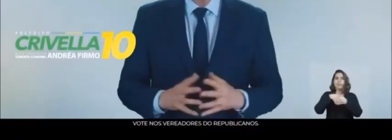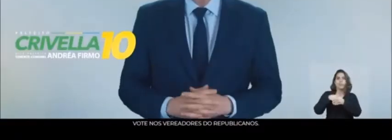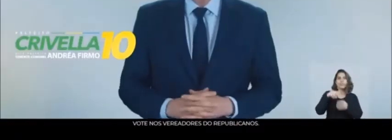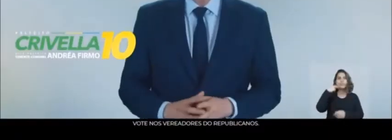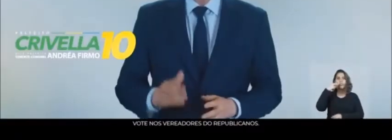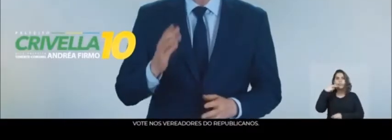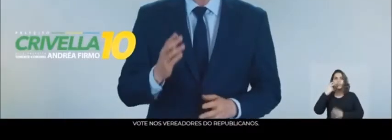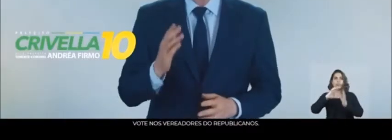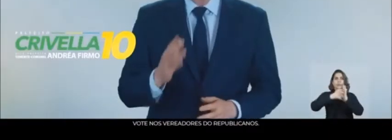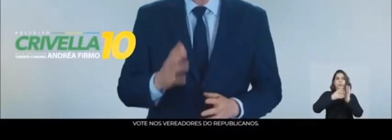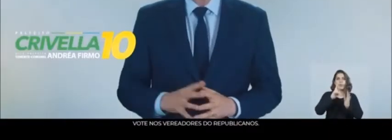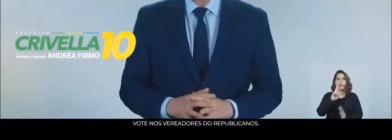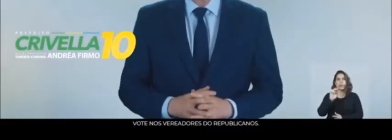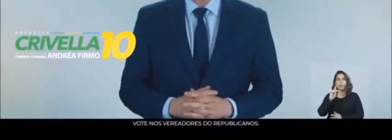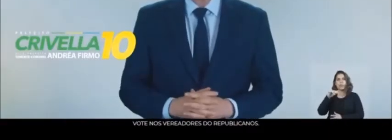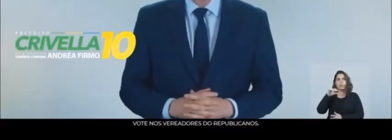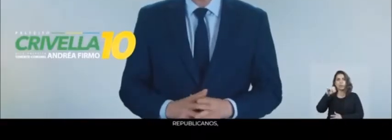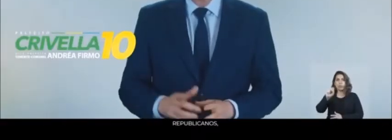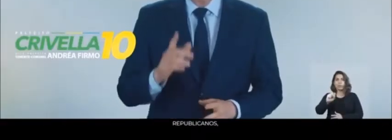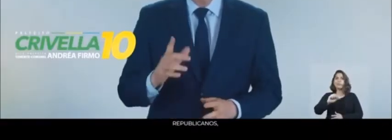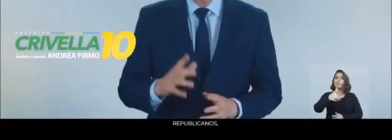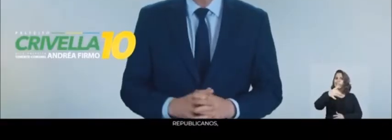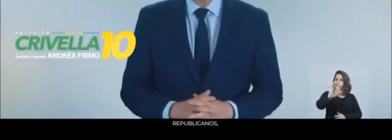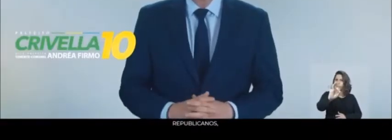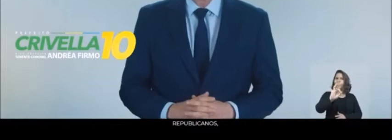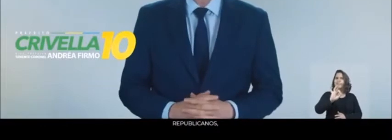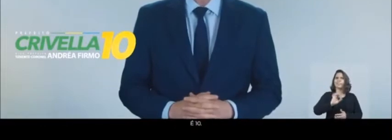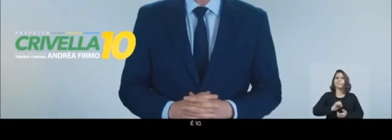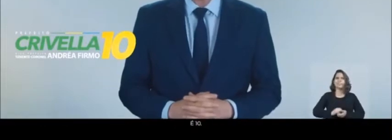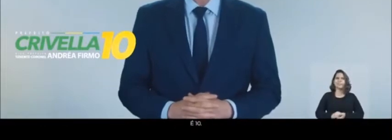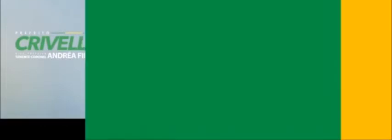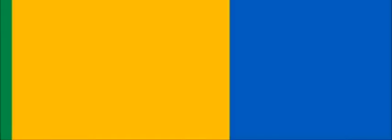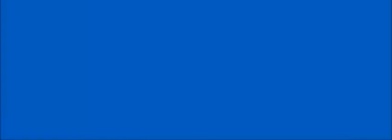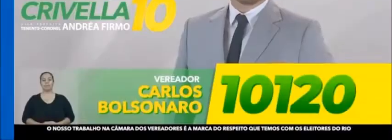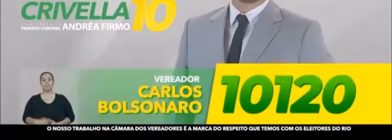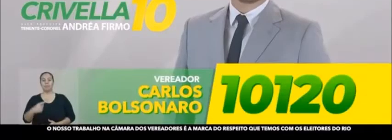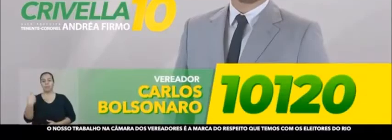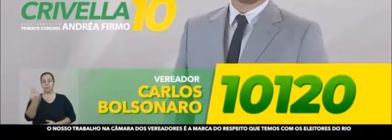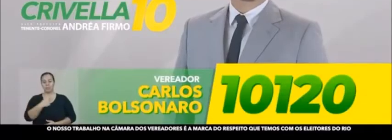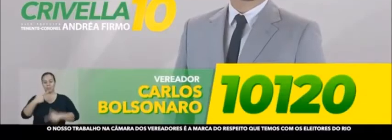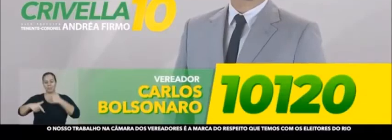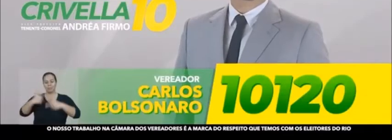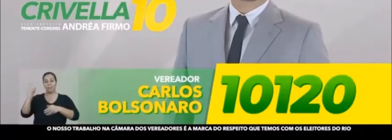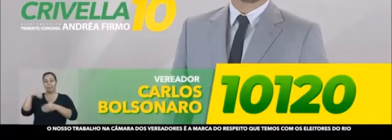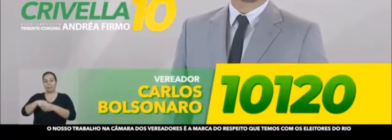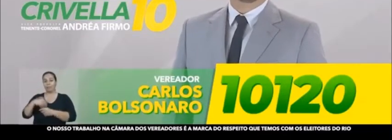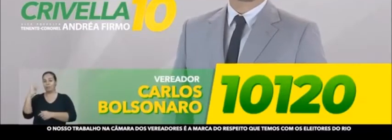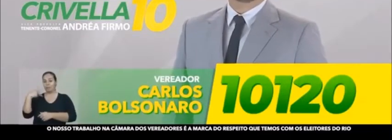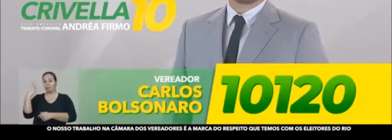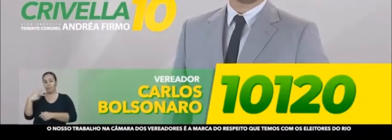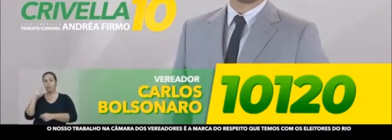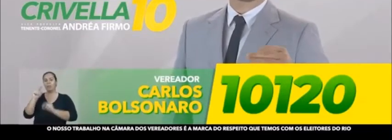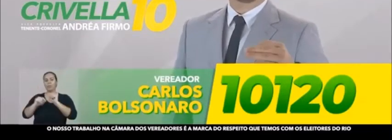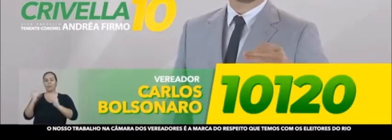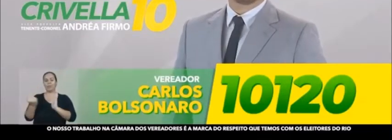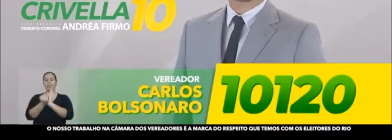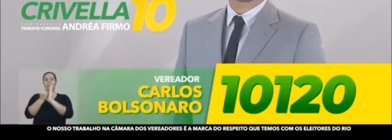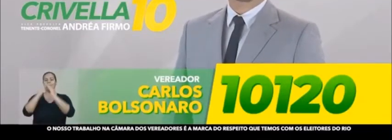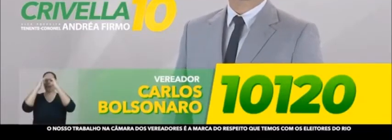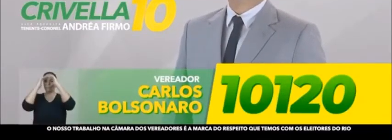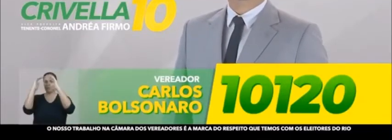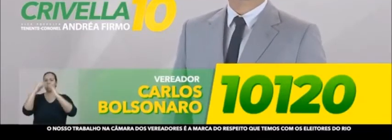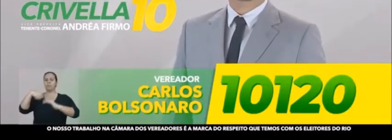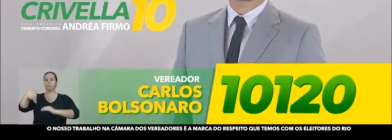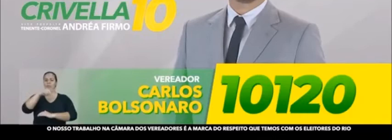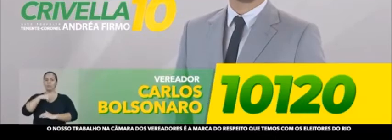Vote nos vereadores do Republicanos. Republicanos é 10. O nosso trabalho na Câmara de Vereadores é a marca do respeito